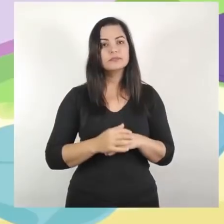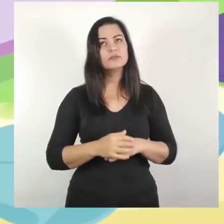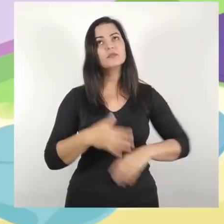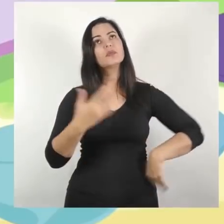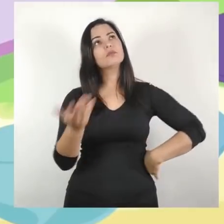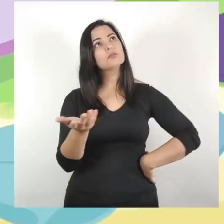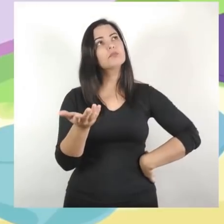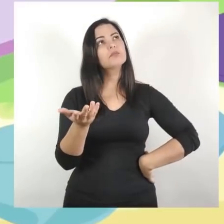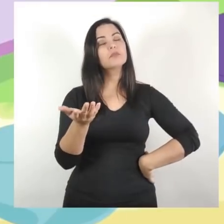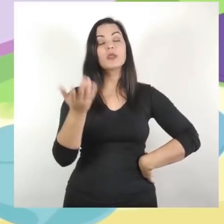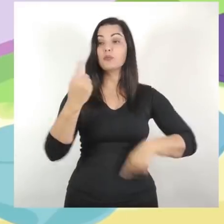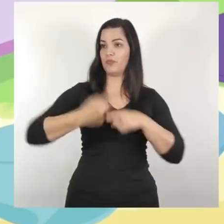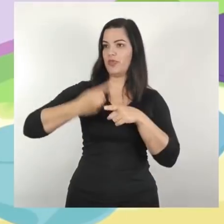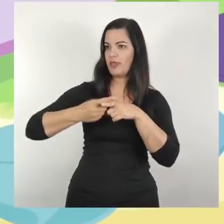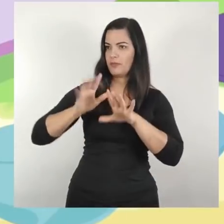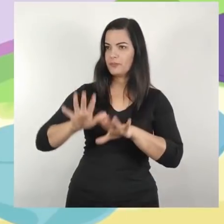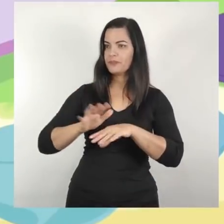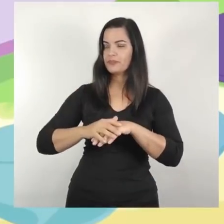Ué, é